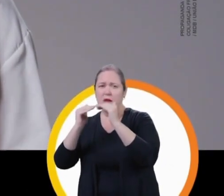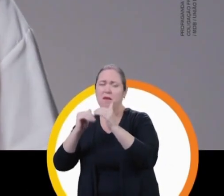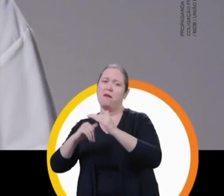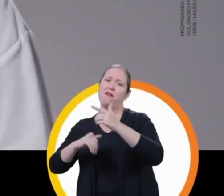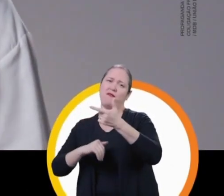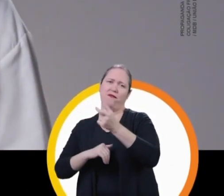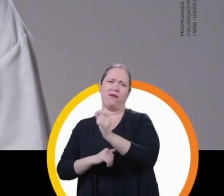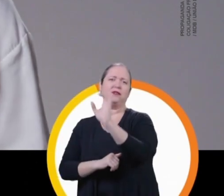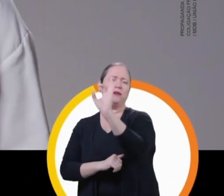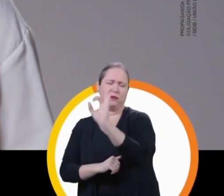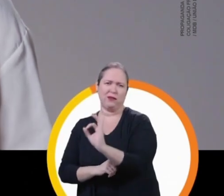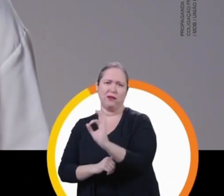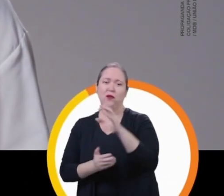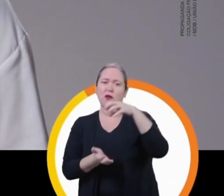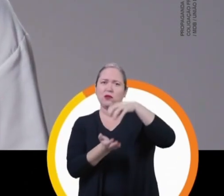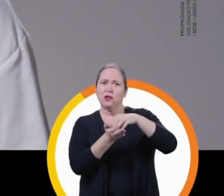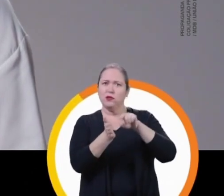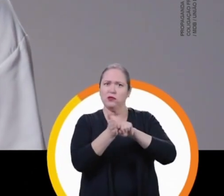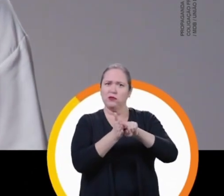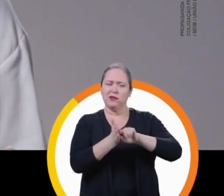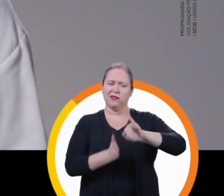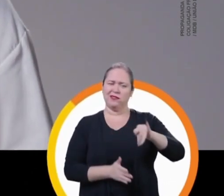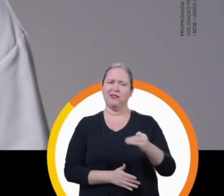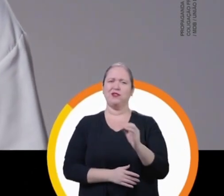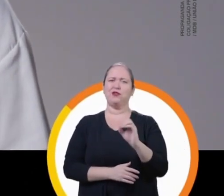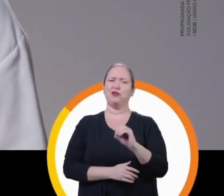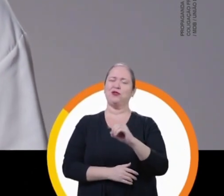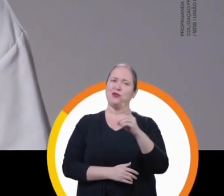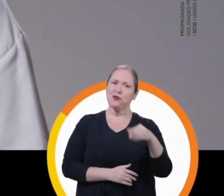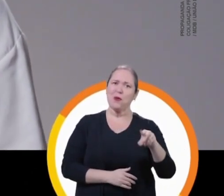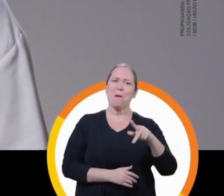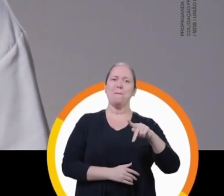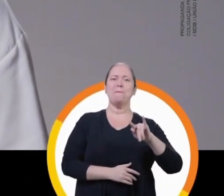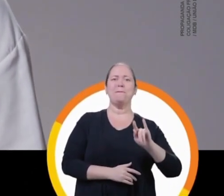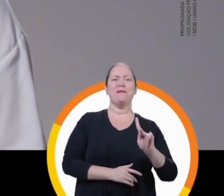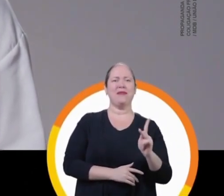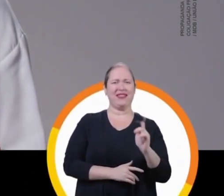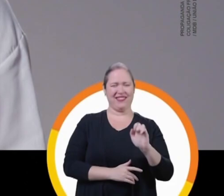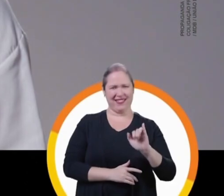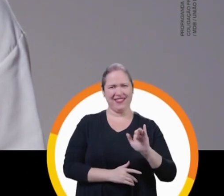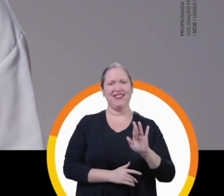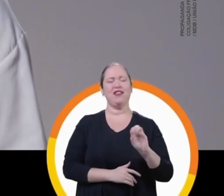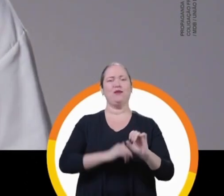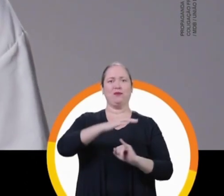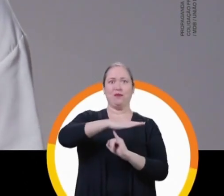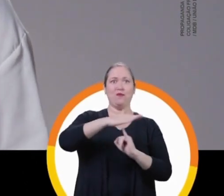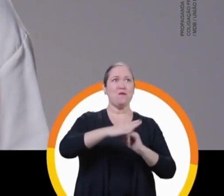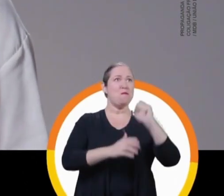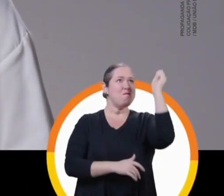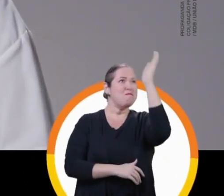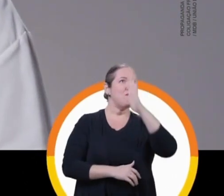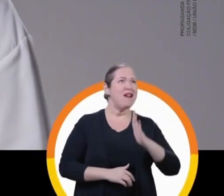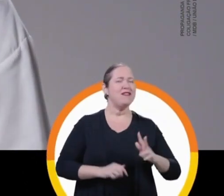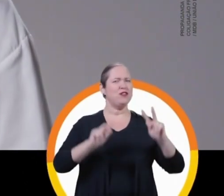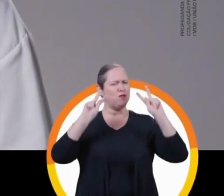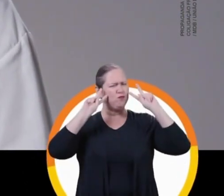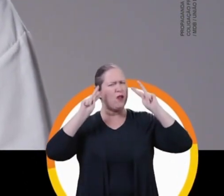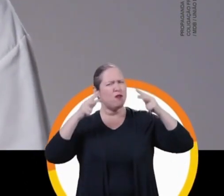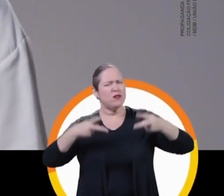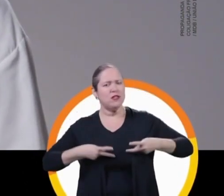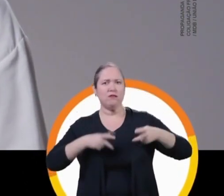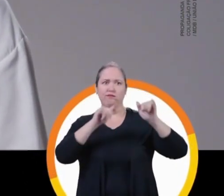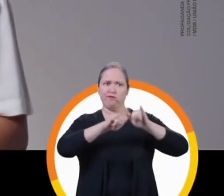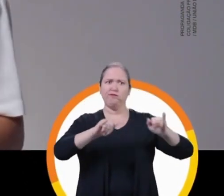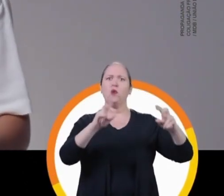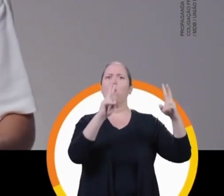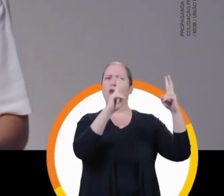de 20%. Quem diz isso é a Fundação João Pinheiro, instituição reconhecida em todo o país que divulga os levantamentos sobre o